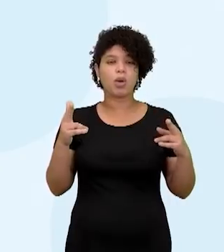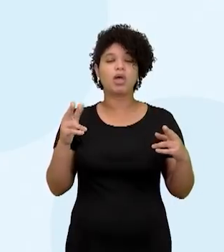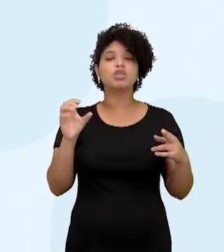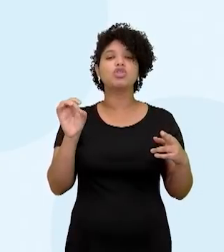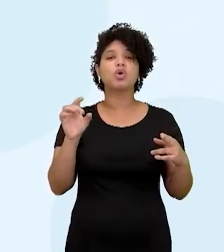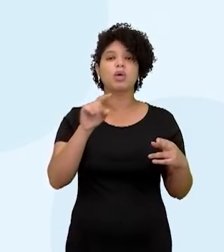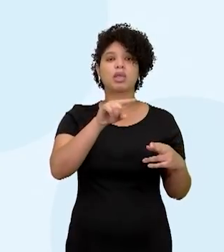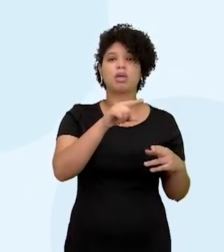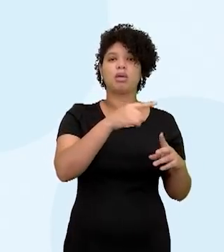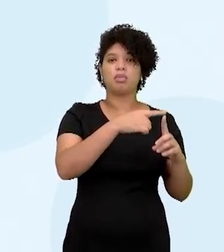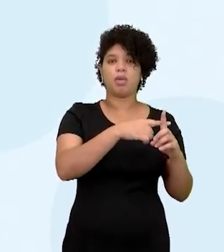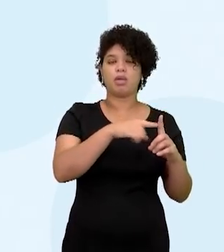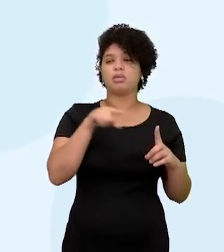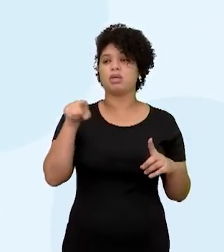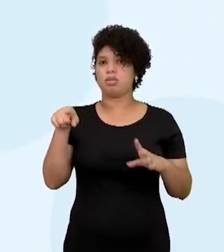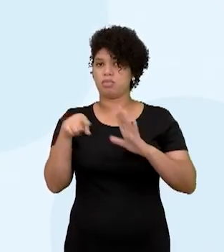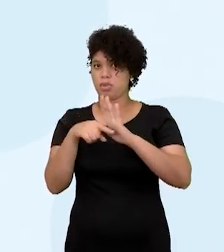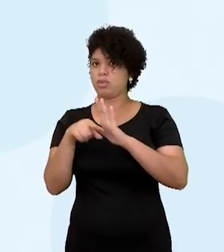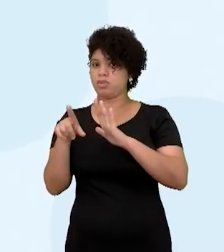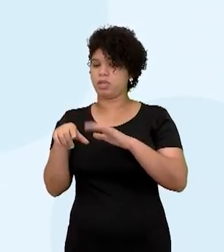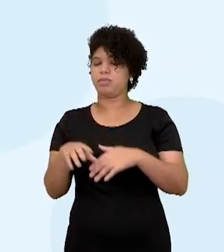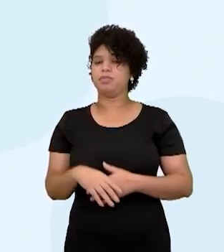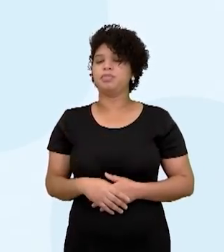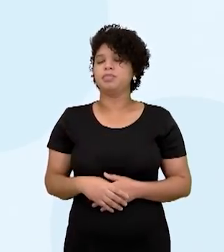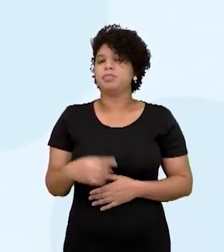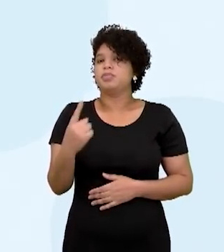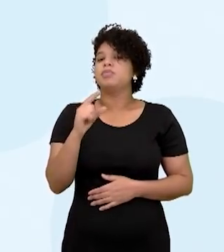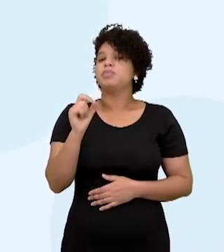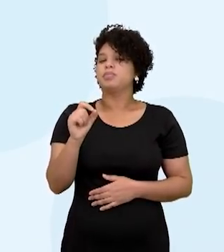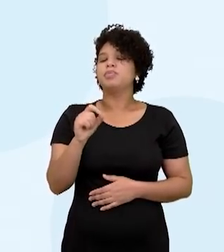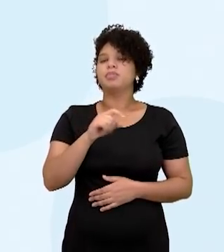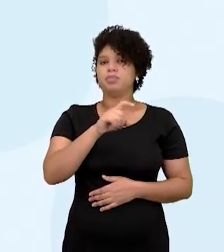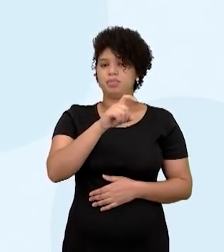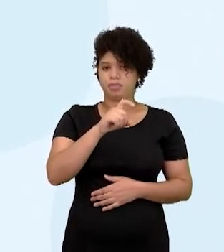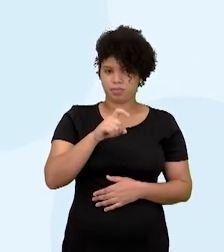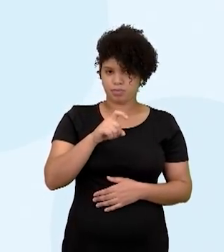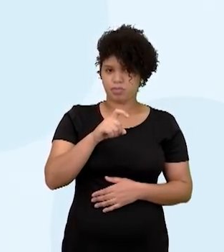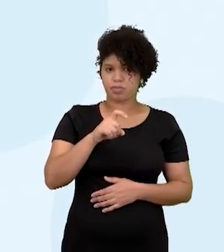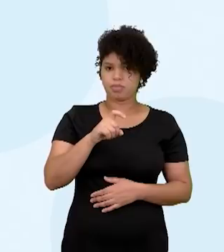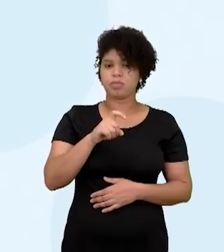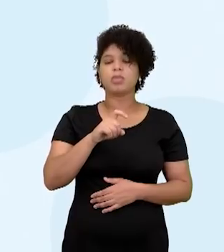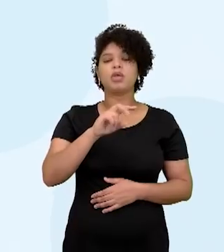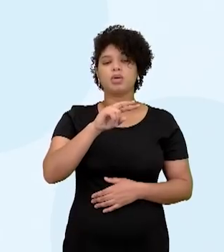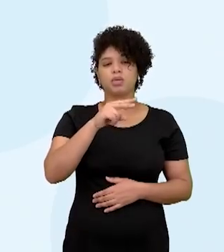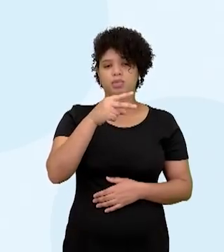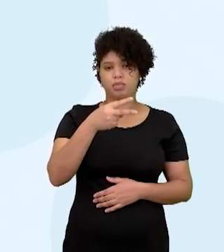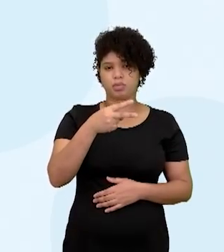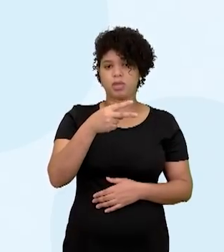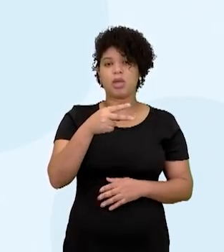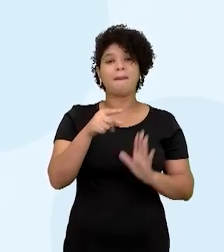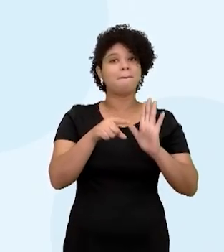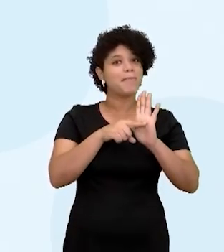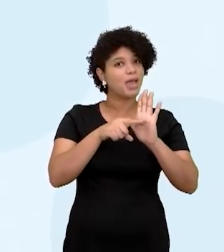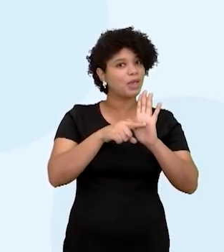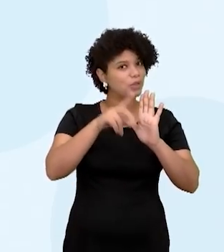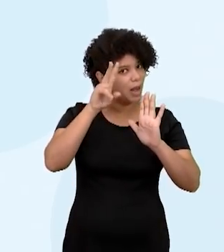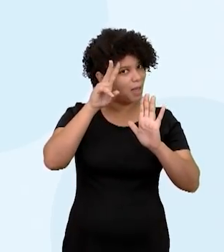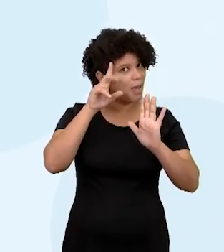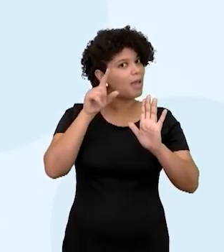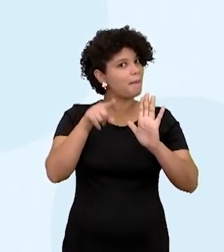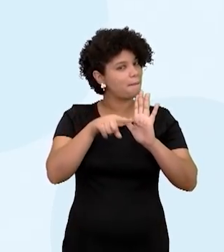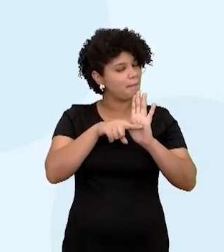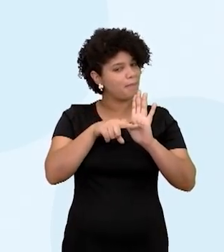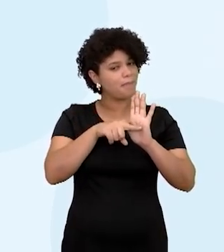a troca do sinal no termo do meio. Então, quem é o meu primeiro termo? X. Então, é quadrado do primeiro, x ao quadrado, menos,